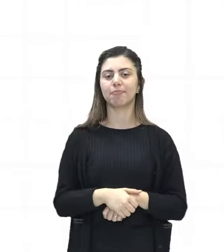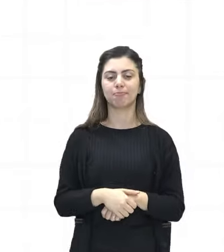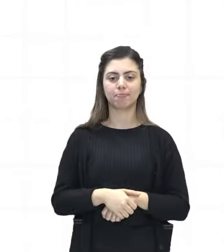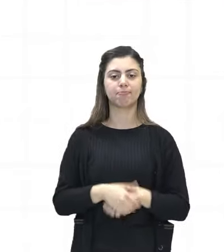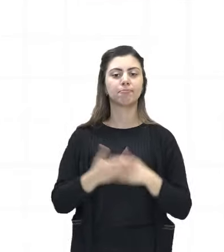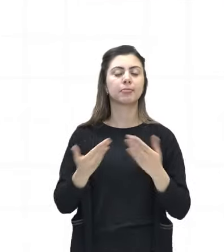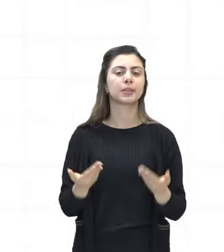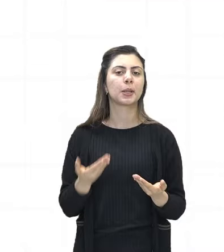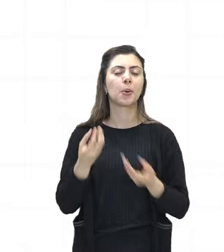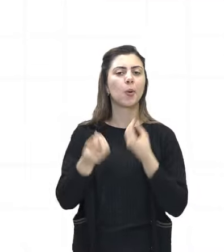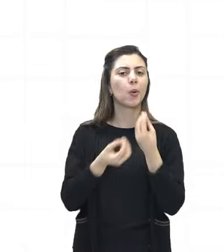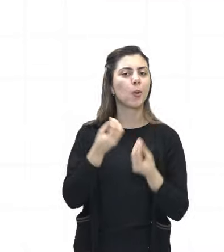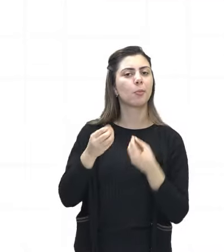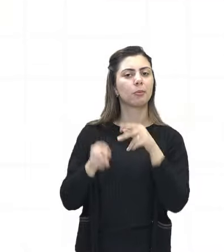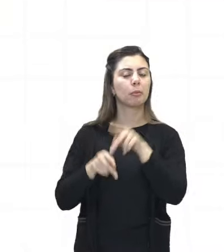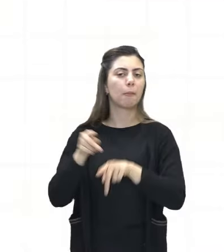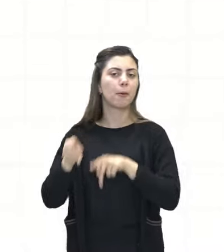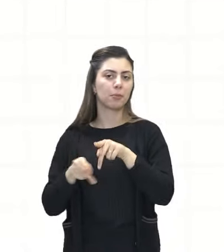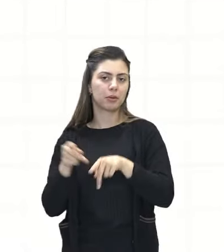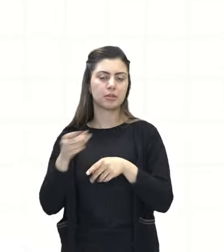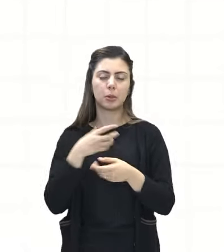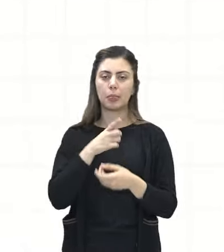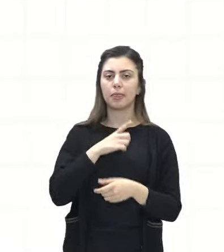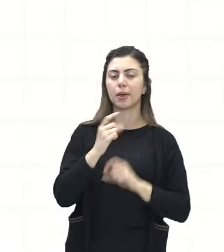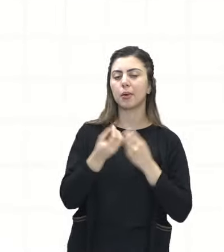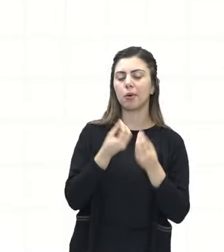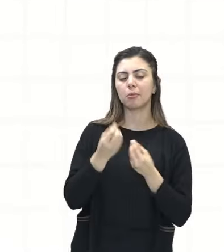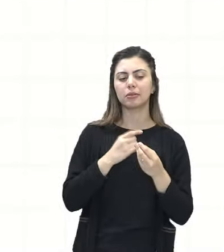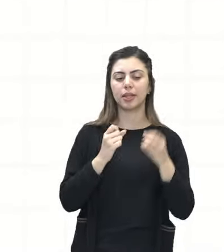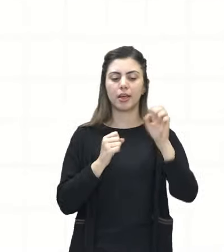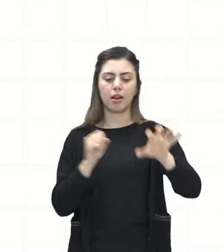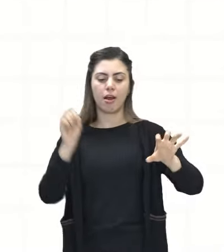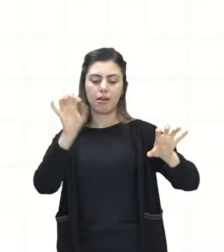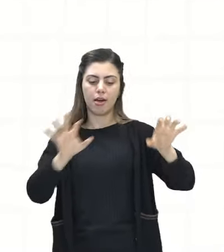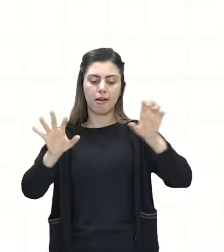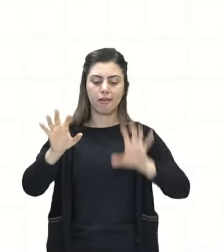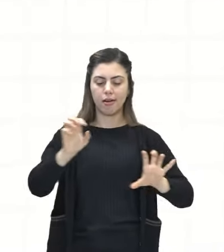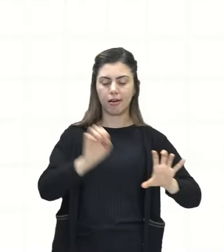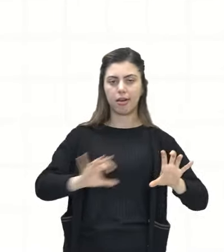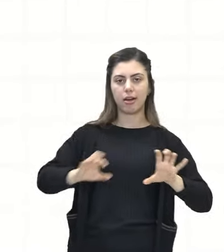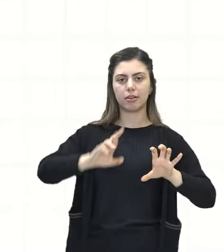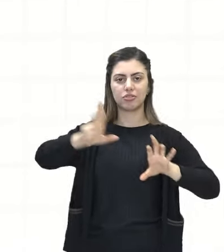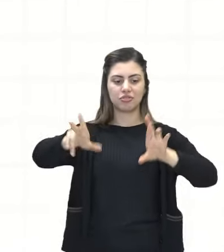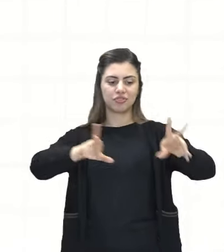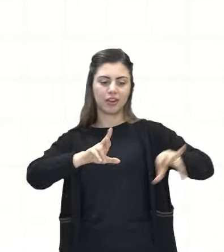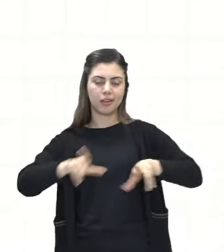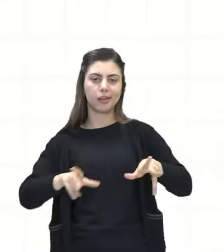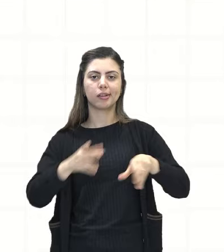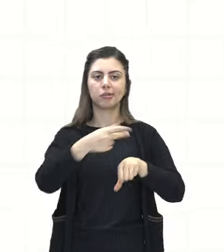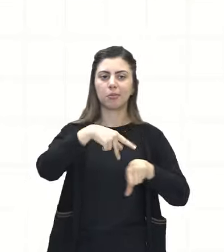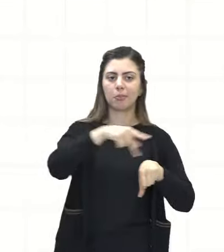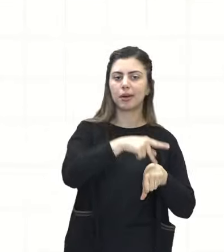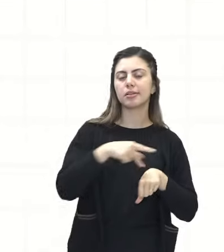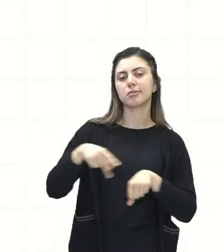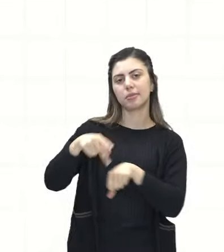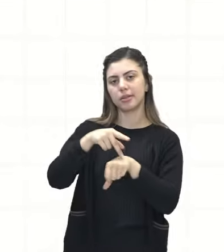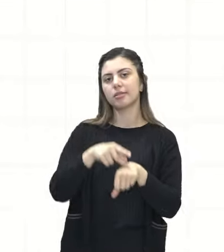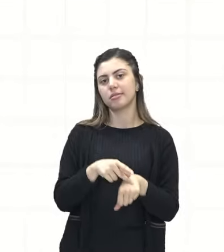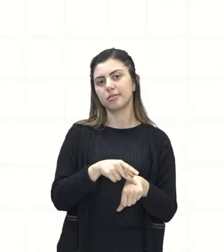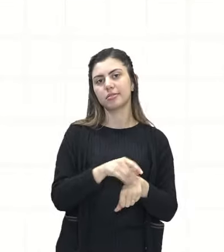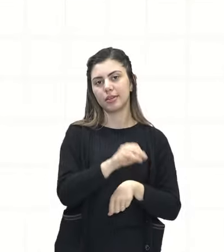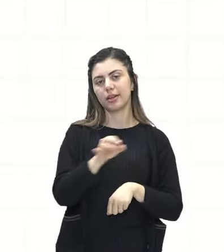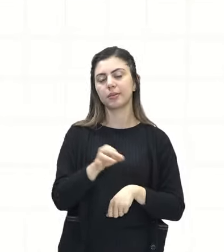certo então a população se encontra distribuída de forma diferenciada pelos continentes pelos países por regiões também